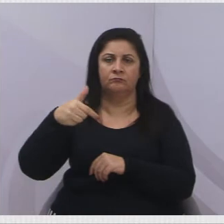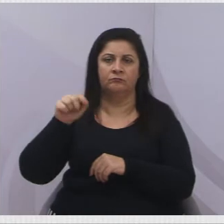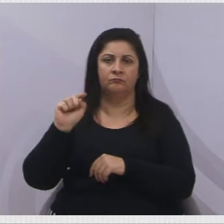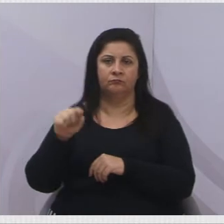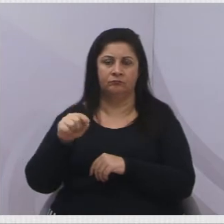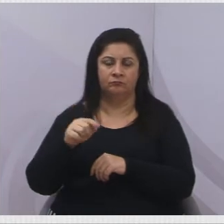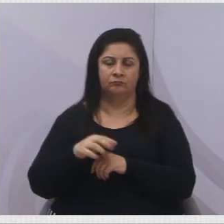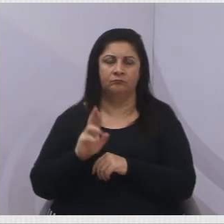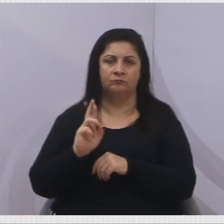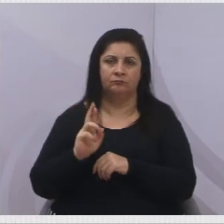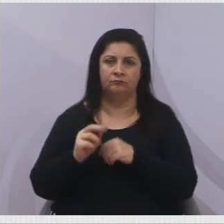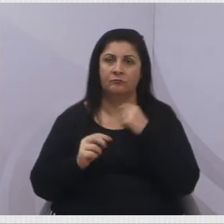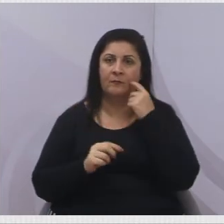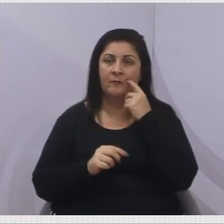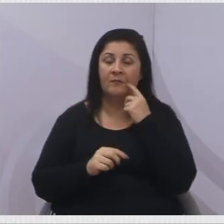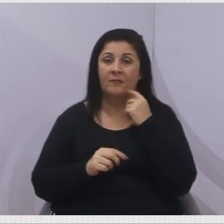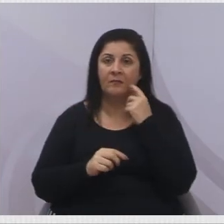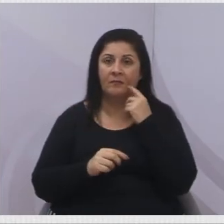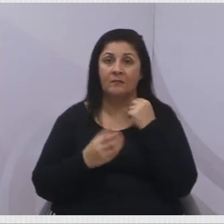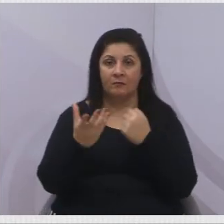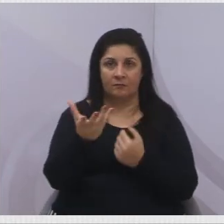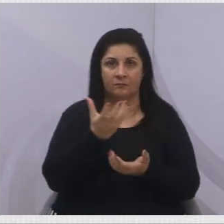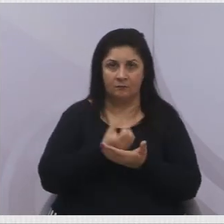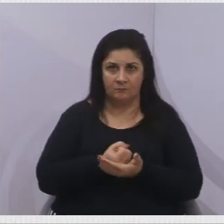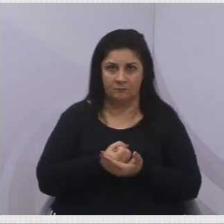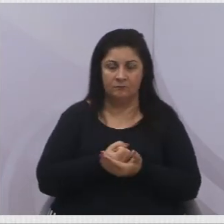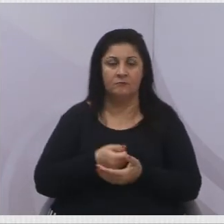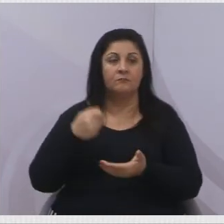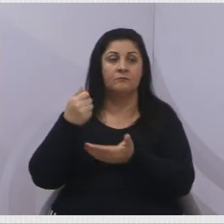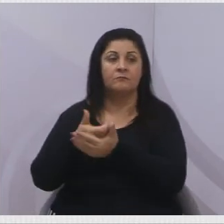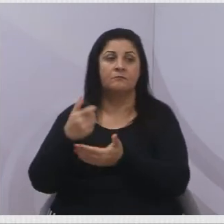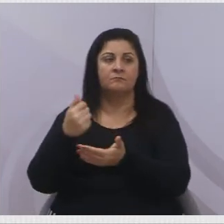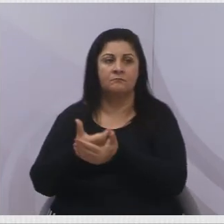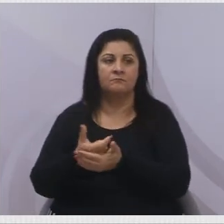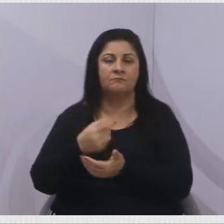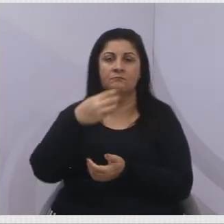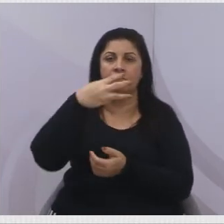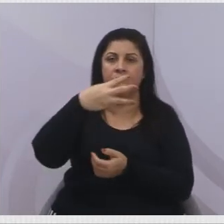31.997.926 e de despesas nós tivemos R$